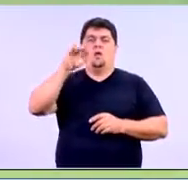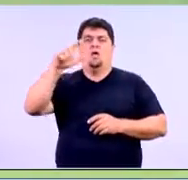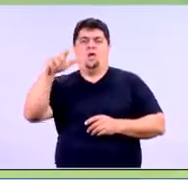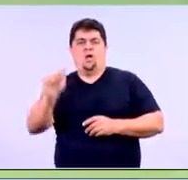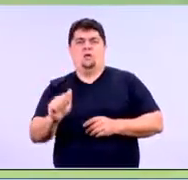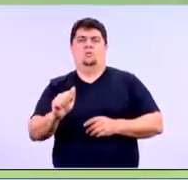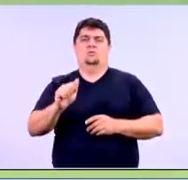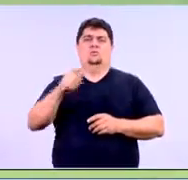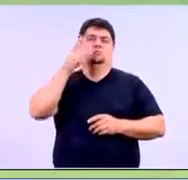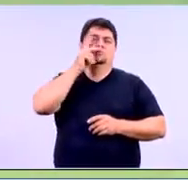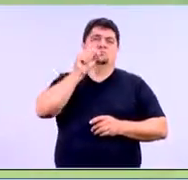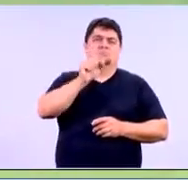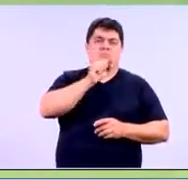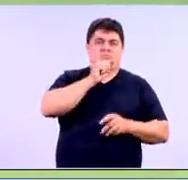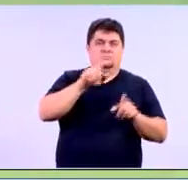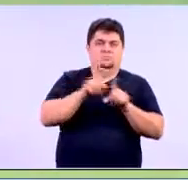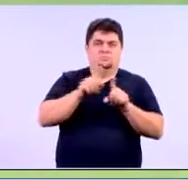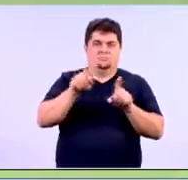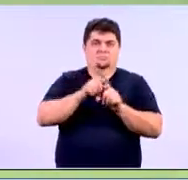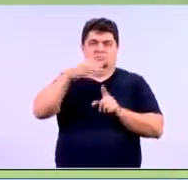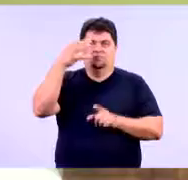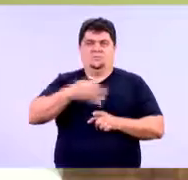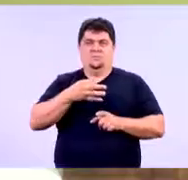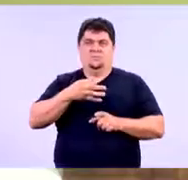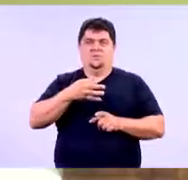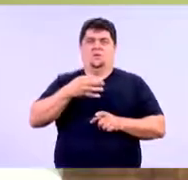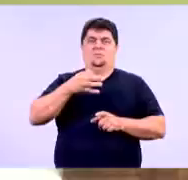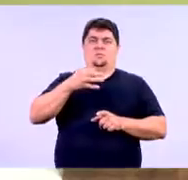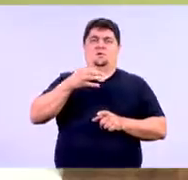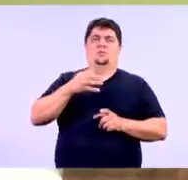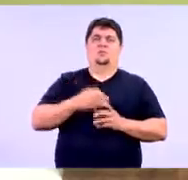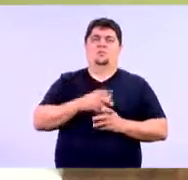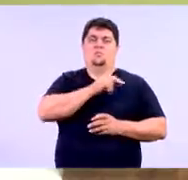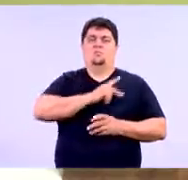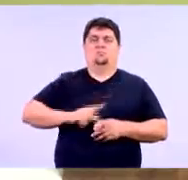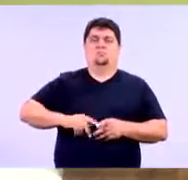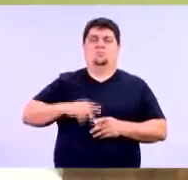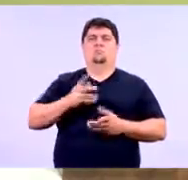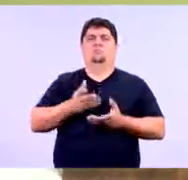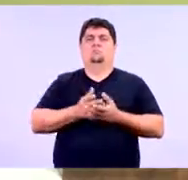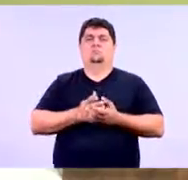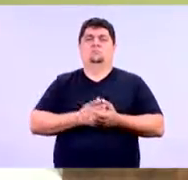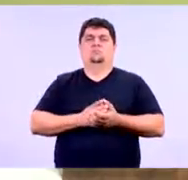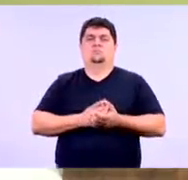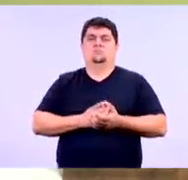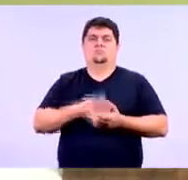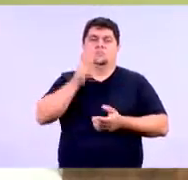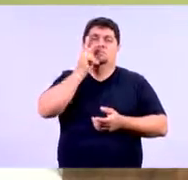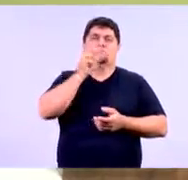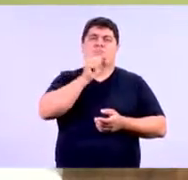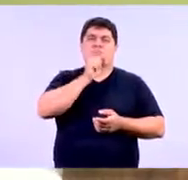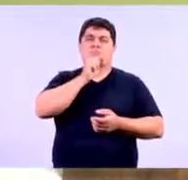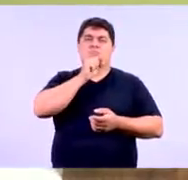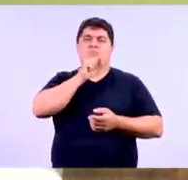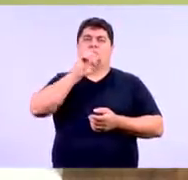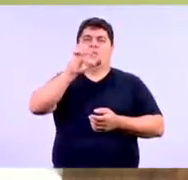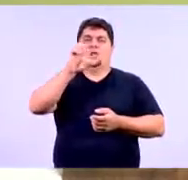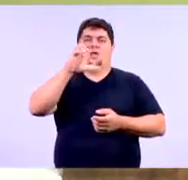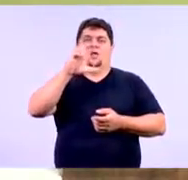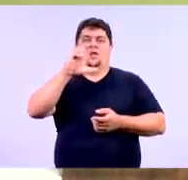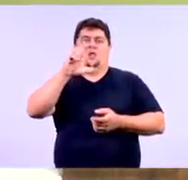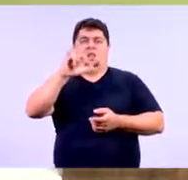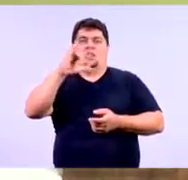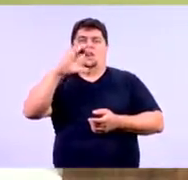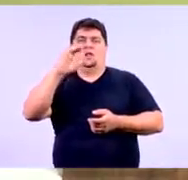agora, Porto Velho também e Presidente Médici. Todos aí, Porto Velho, o Elício e